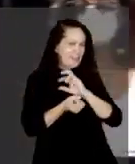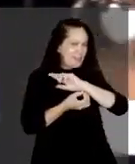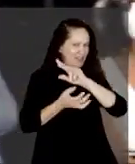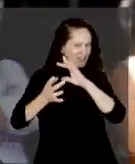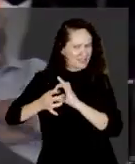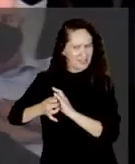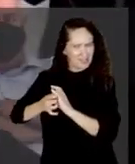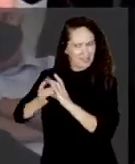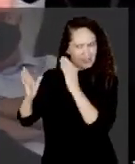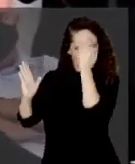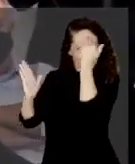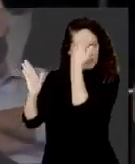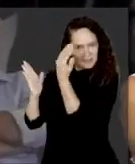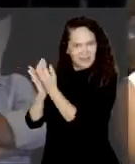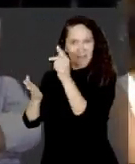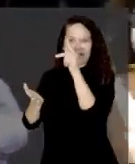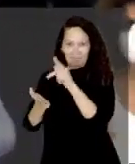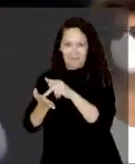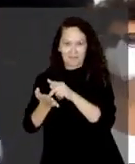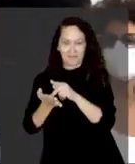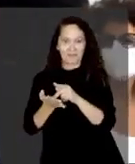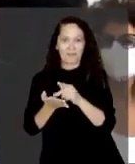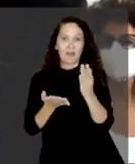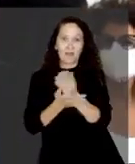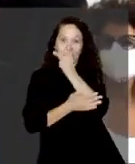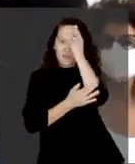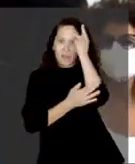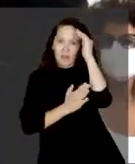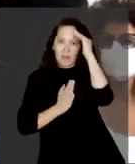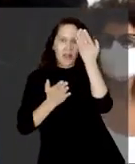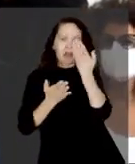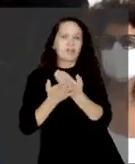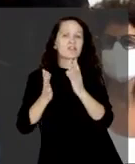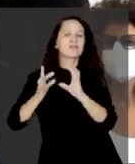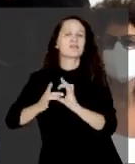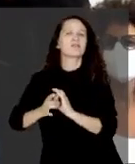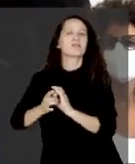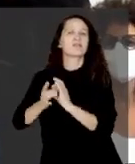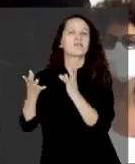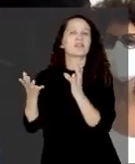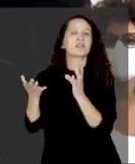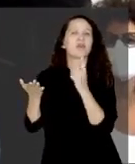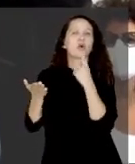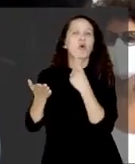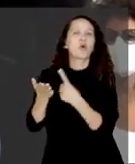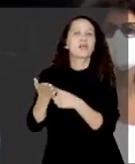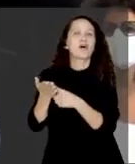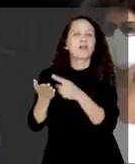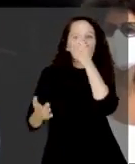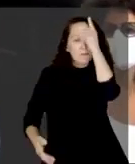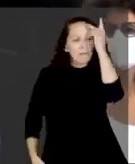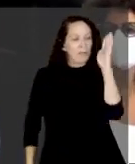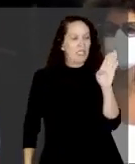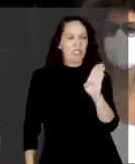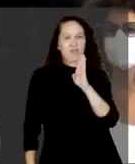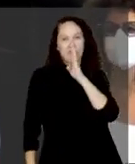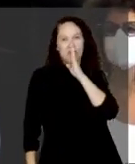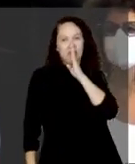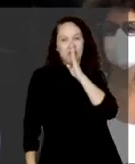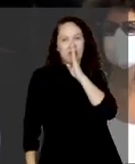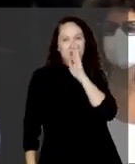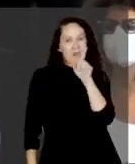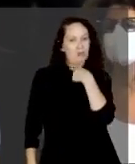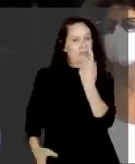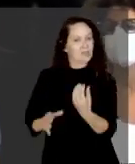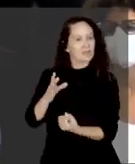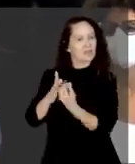diferenças que nós precisamos construir a nossa democracia. Cada um é como é, cada um faz